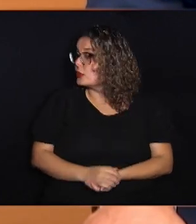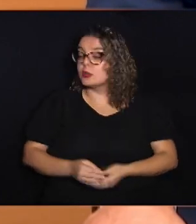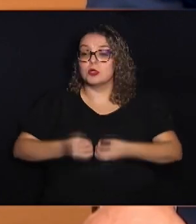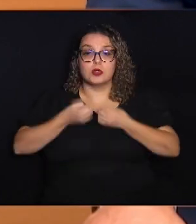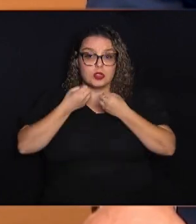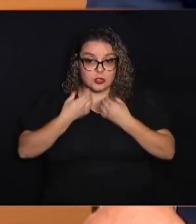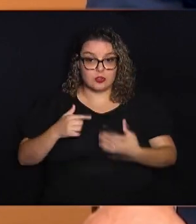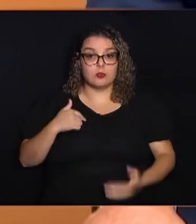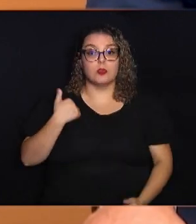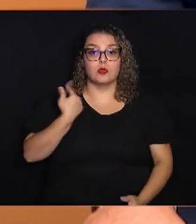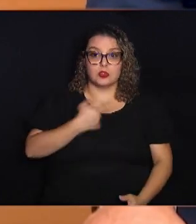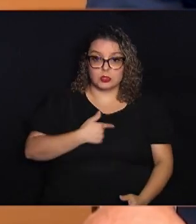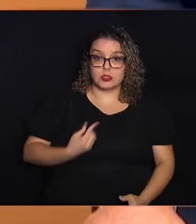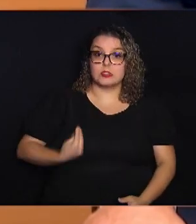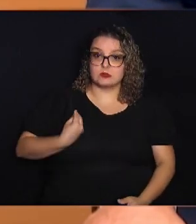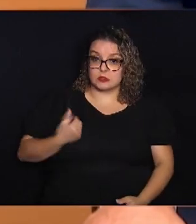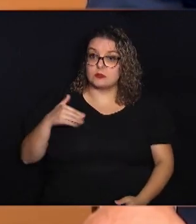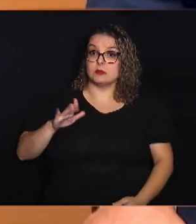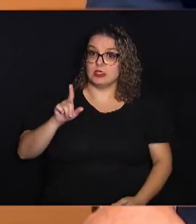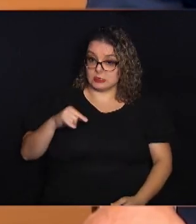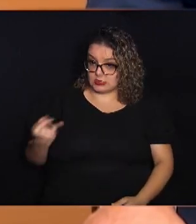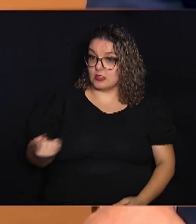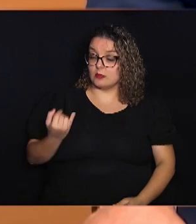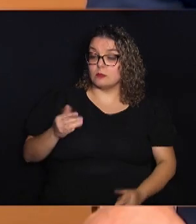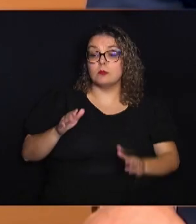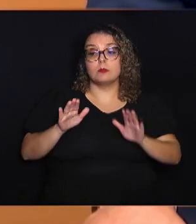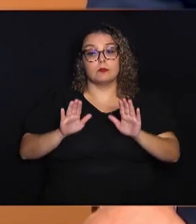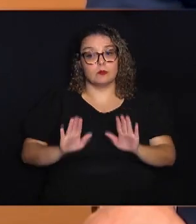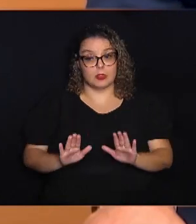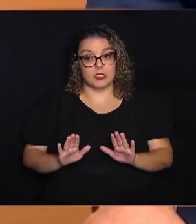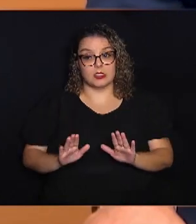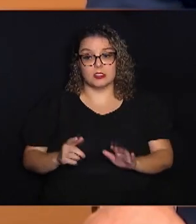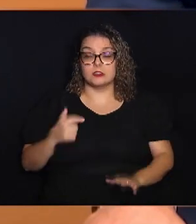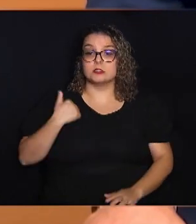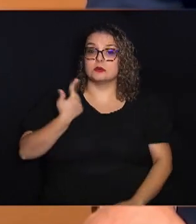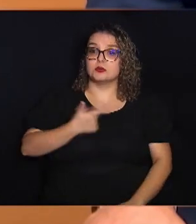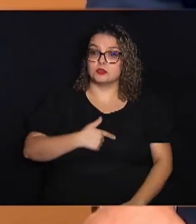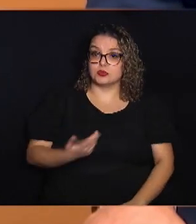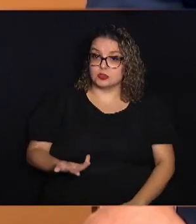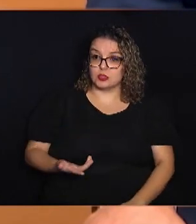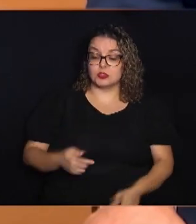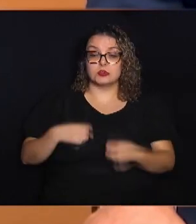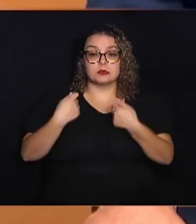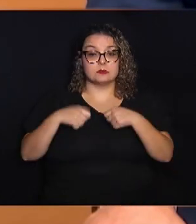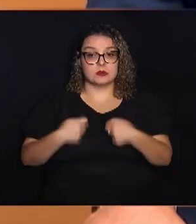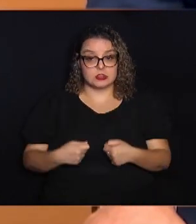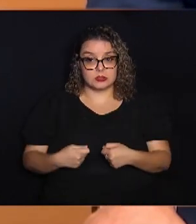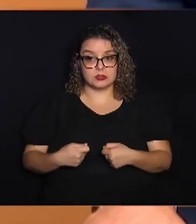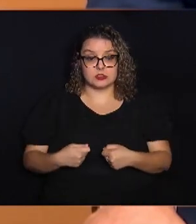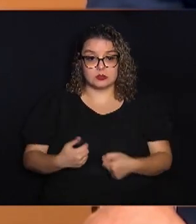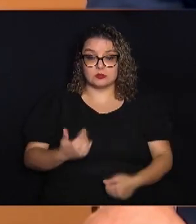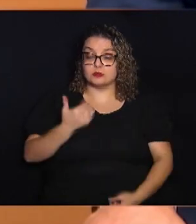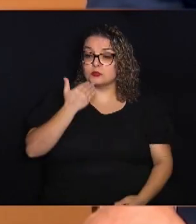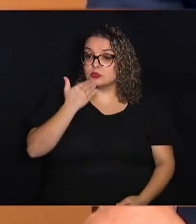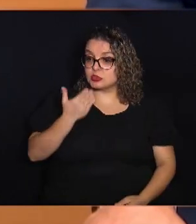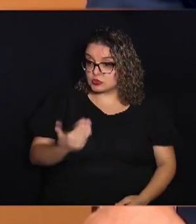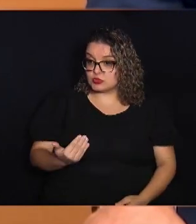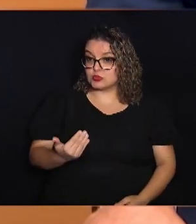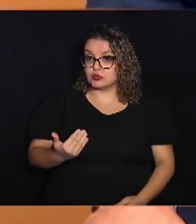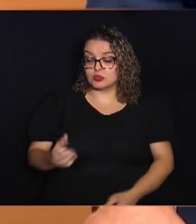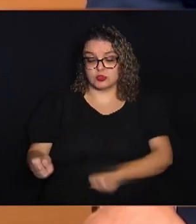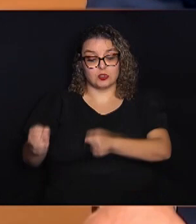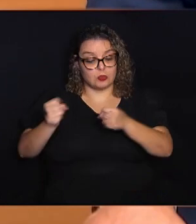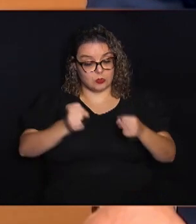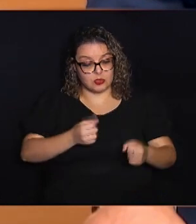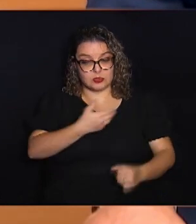vivendo cada vez mais, isso é importante, mas nós precisamos demandar ao poder